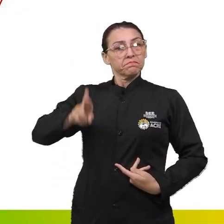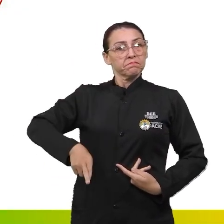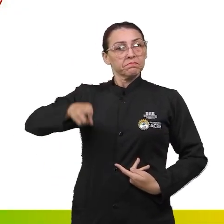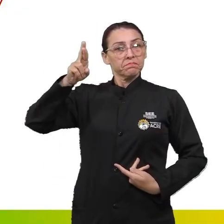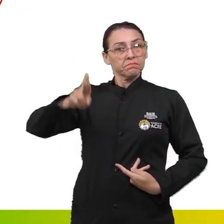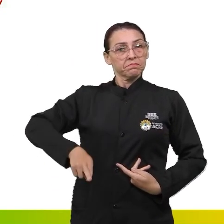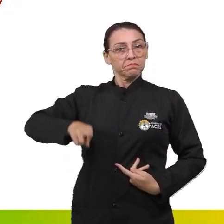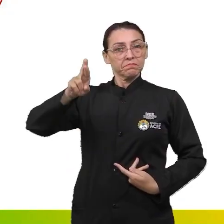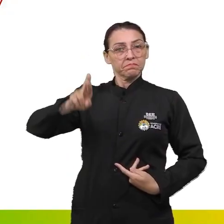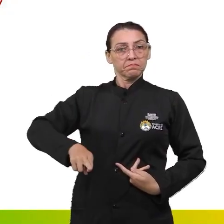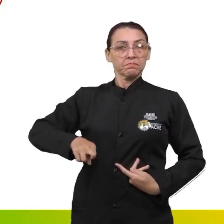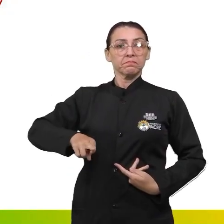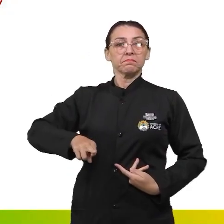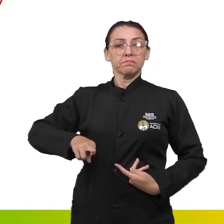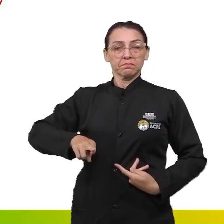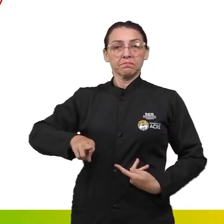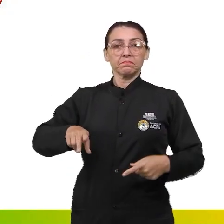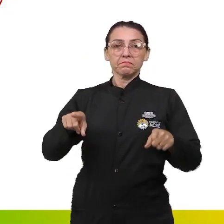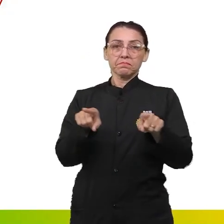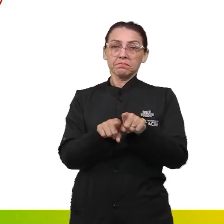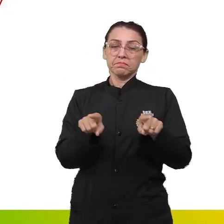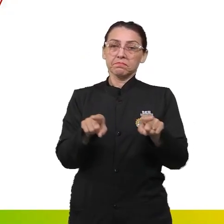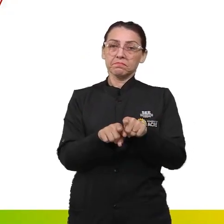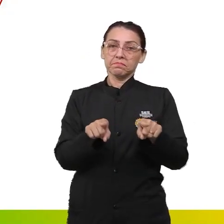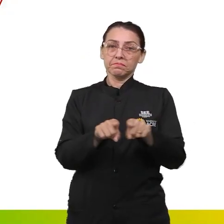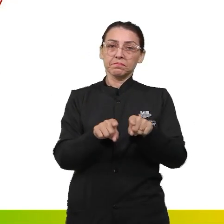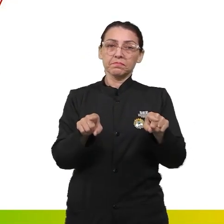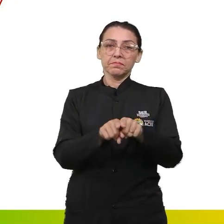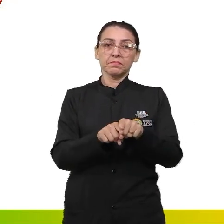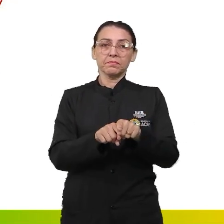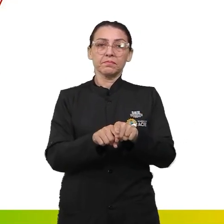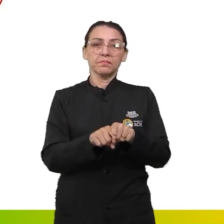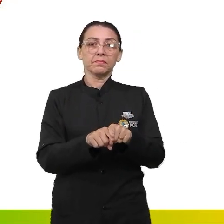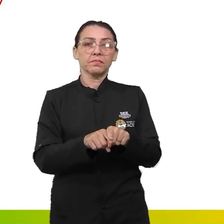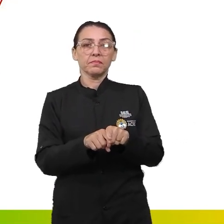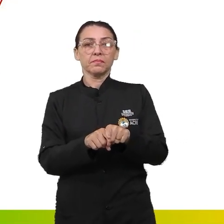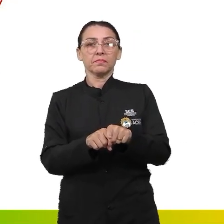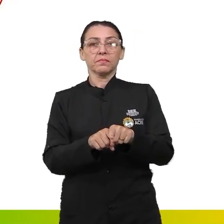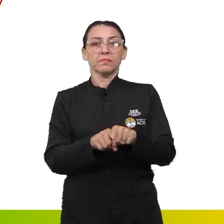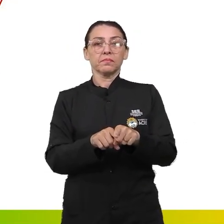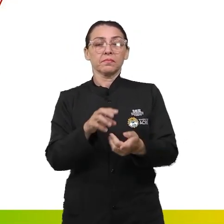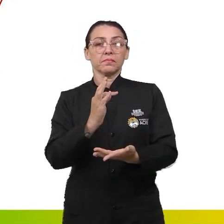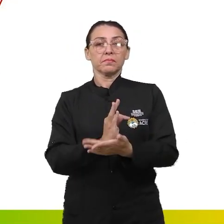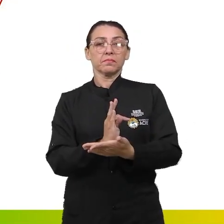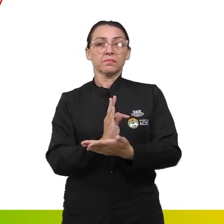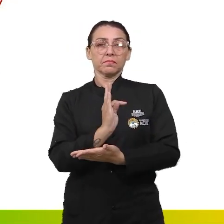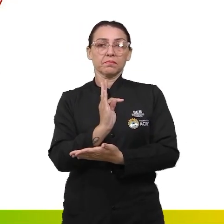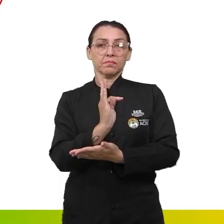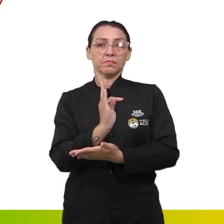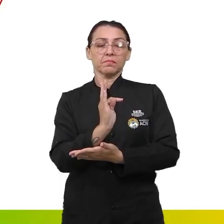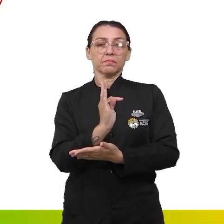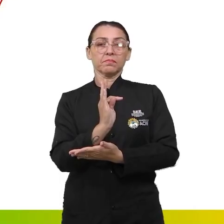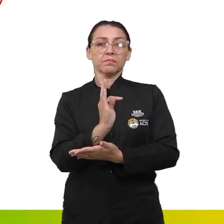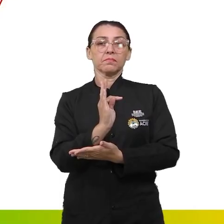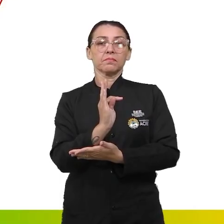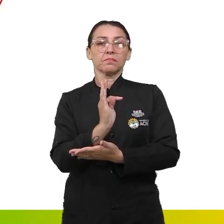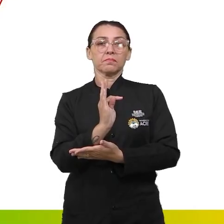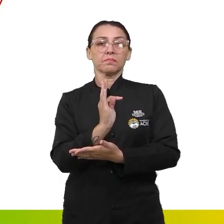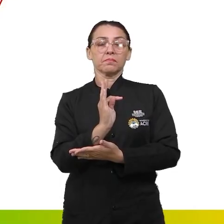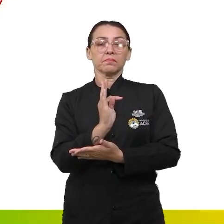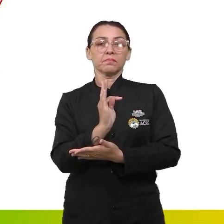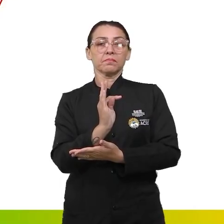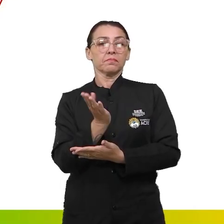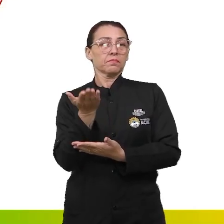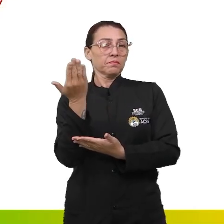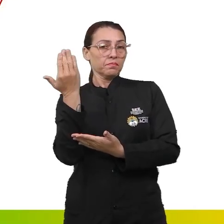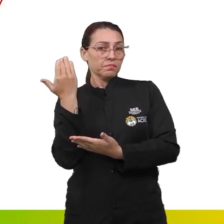ser humano e valorizou a razão, em oposição ao teocentrismo medieval.